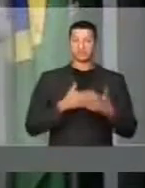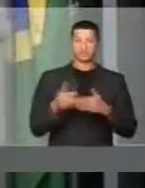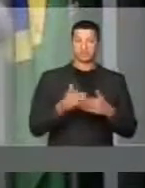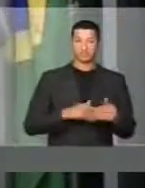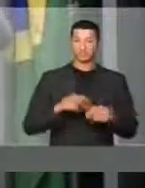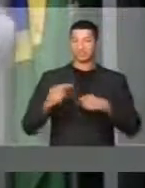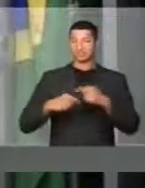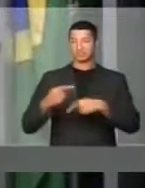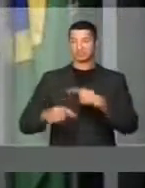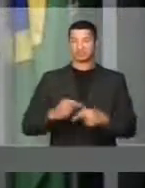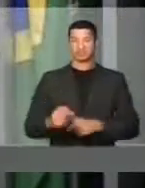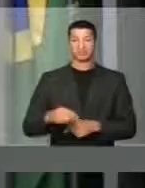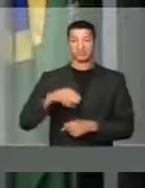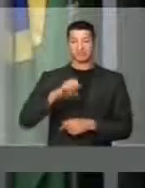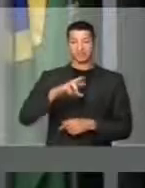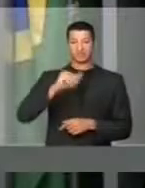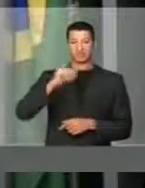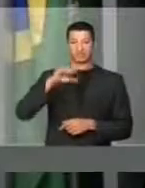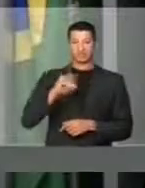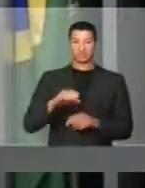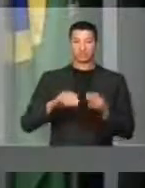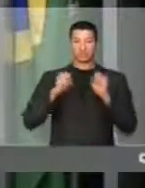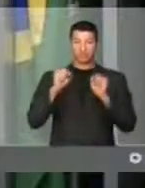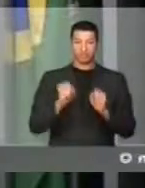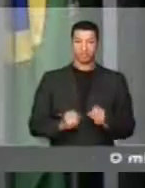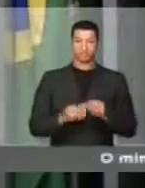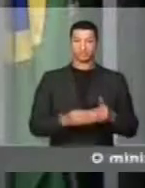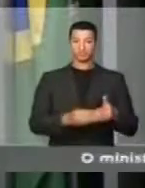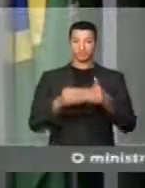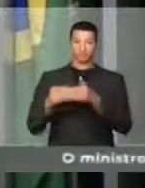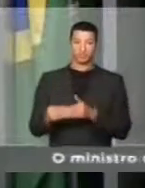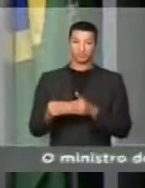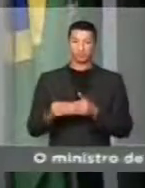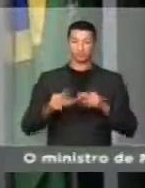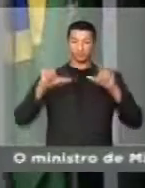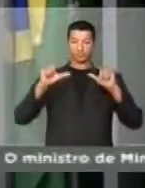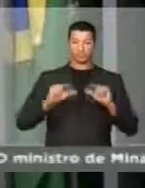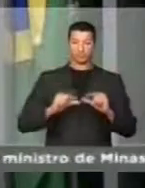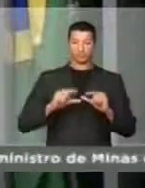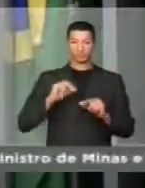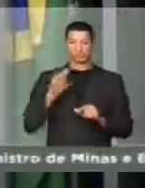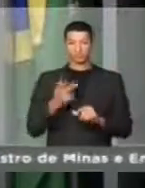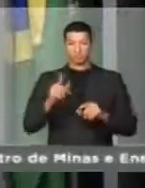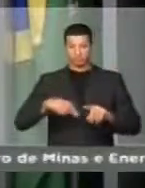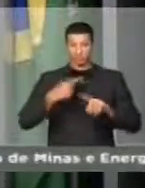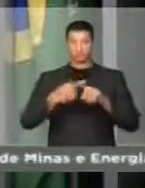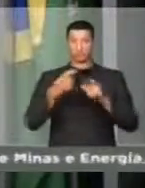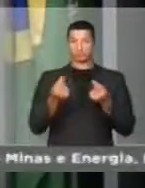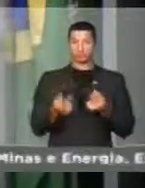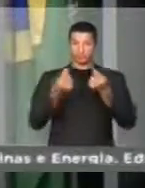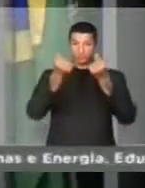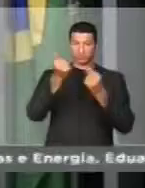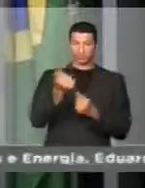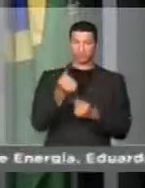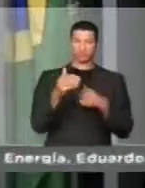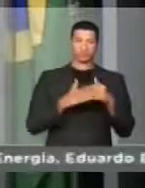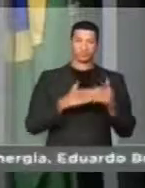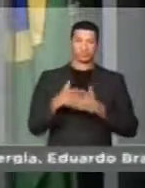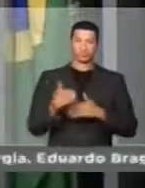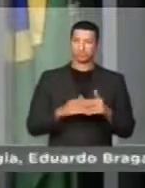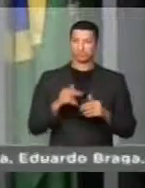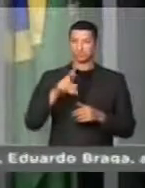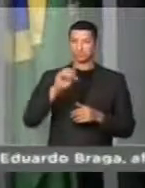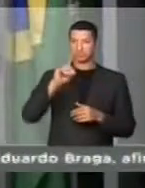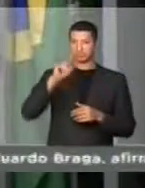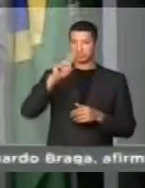das consequências mercadológicas, pudesse trazer a diminuição ou aumento de preço, seja lá de que produto